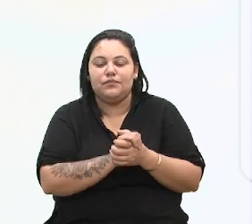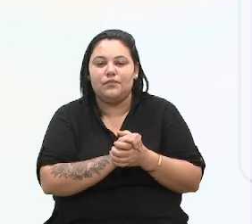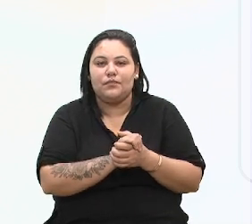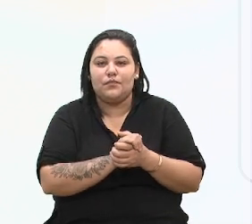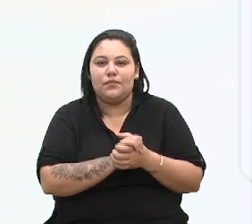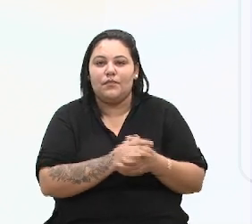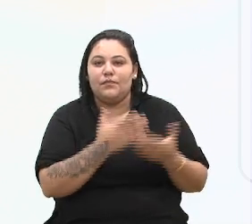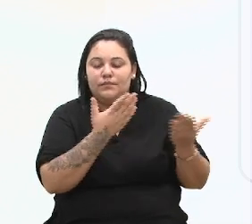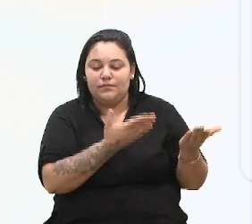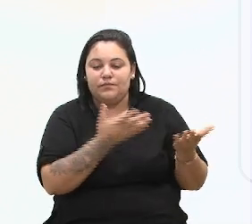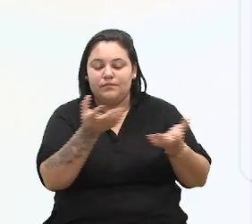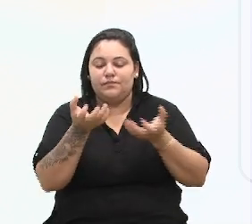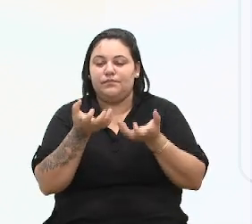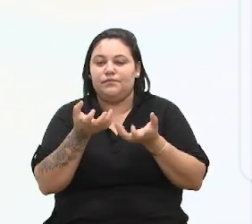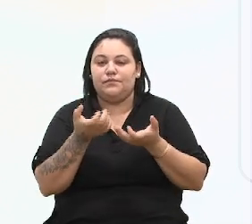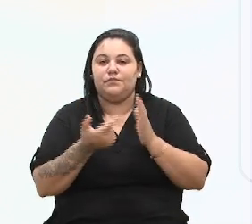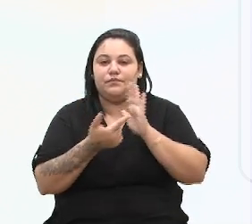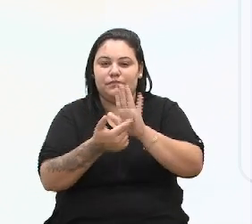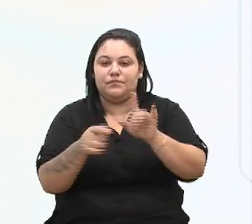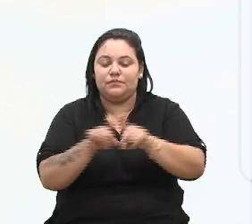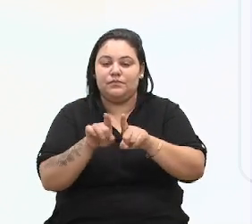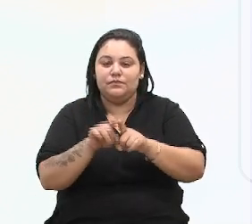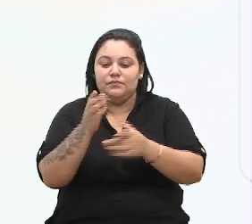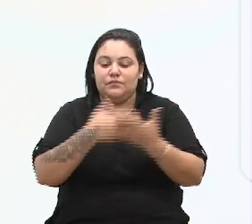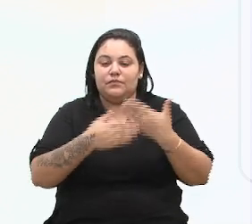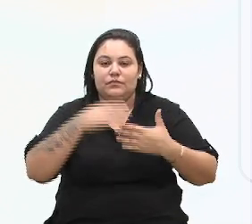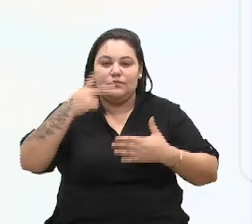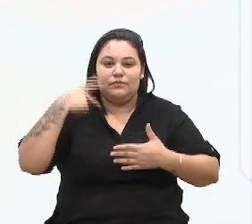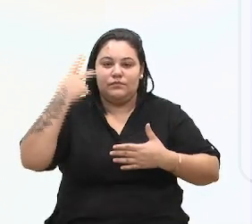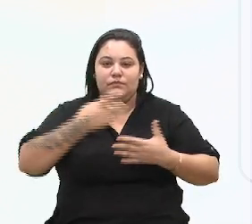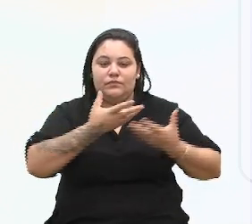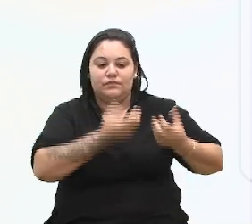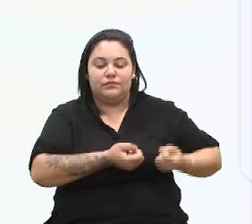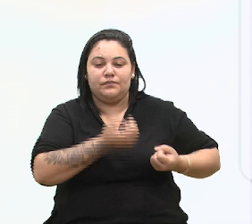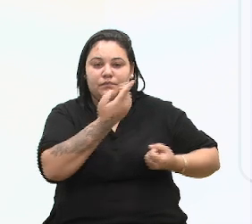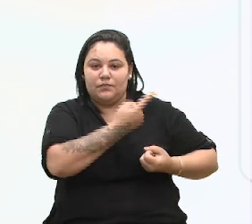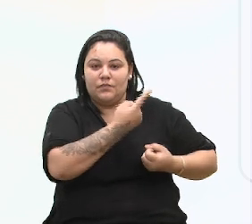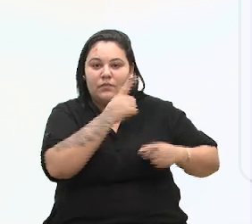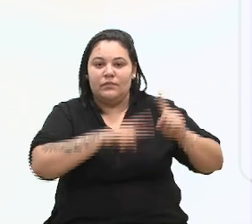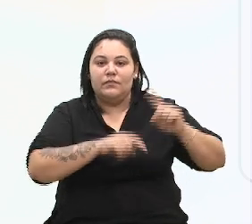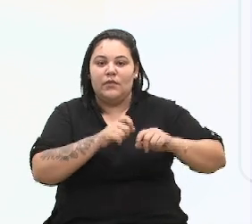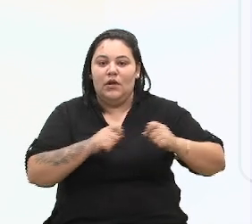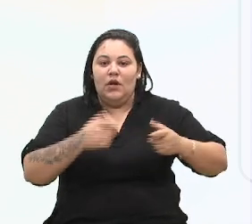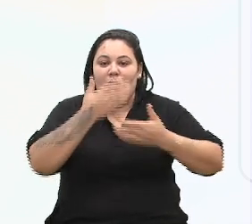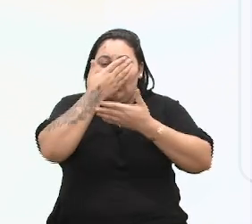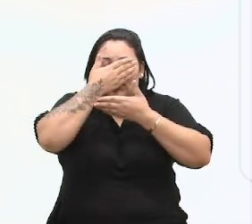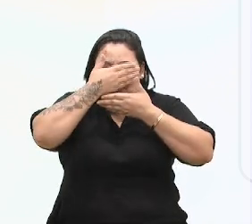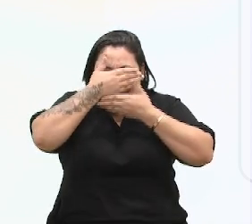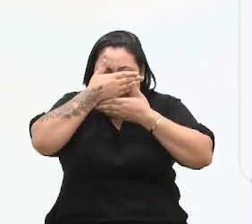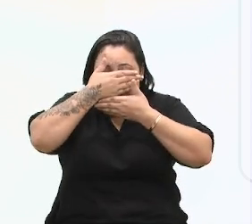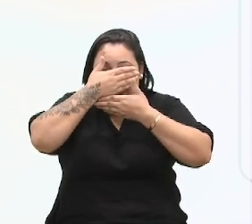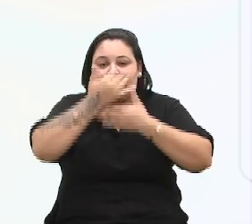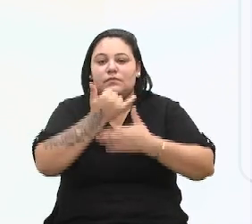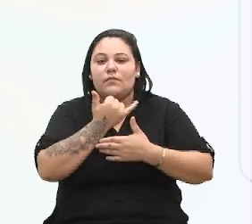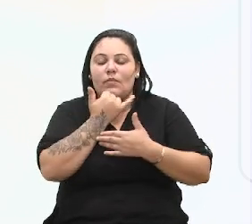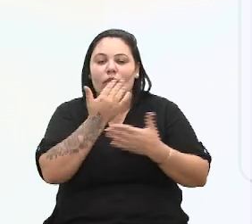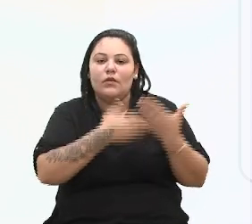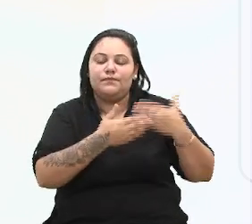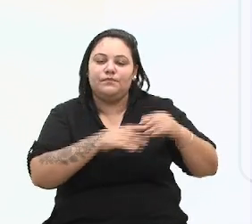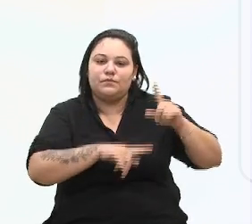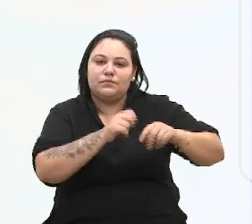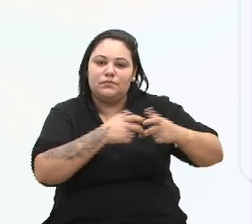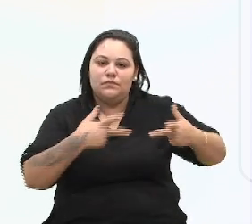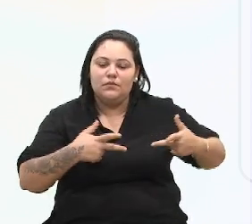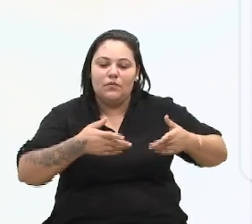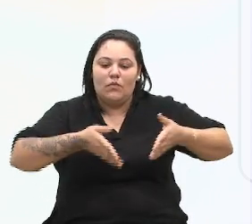quero, né, fazer um levantamento. Todos os vereadores receberam esse material com todo o descritivo das ruas, dos bairros,